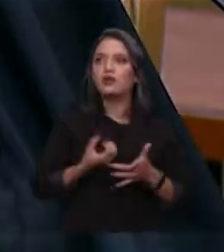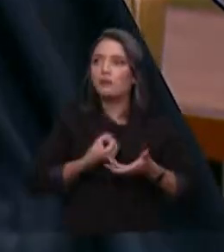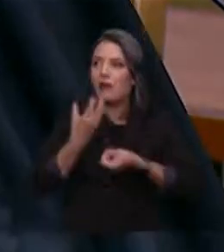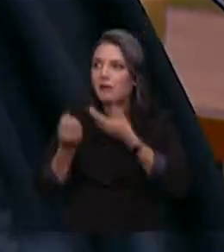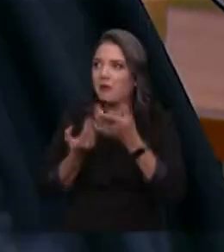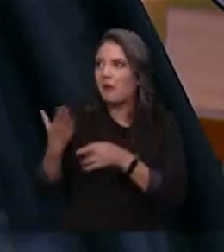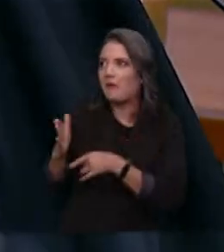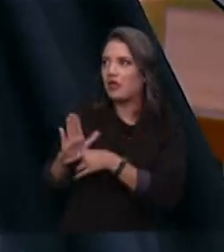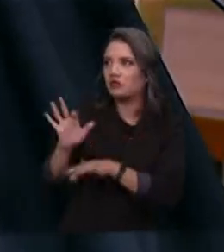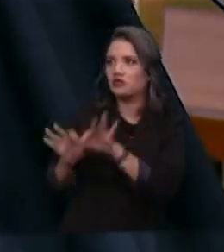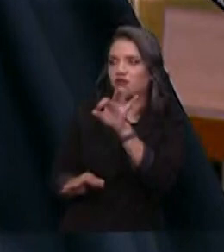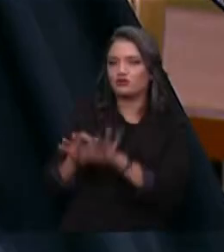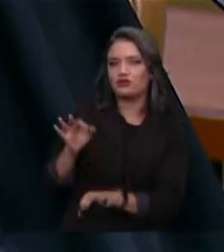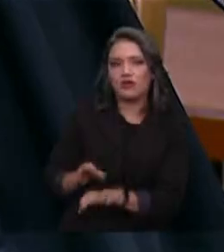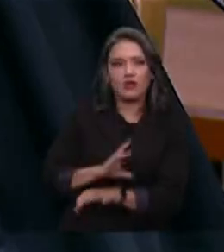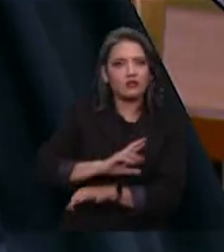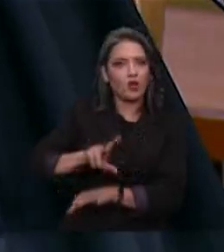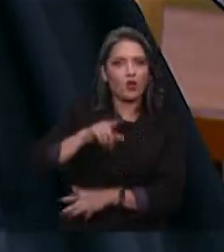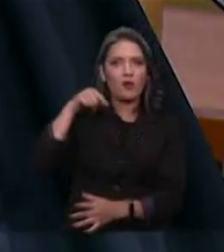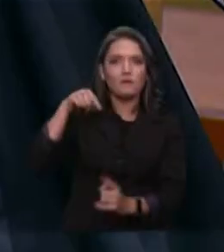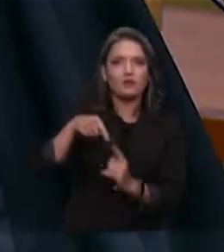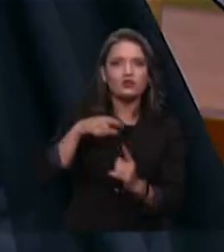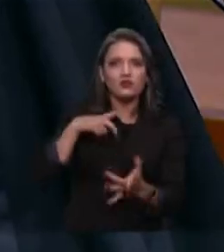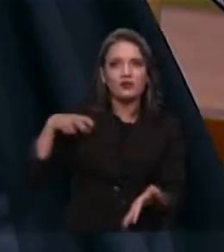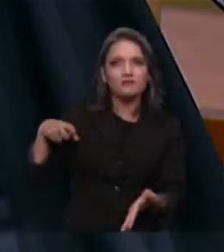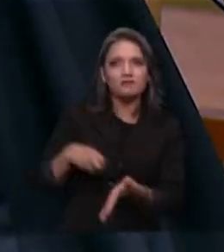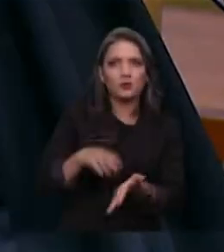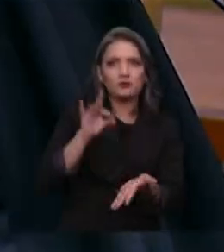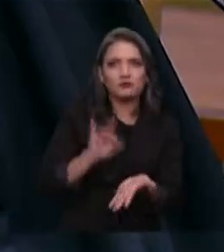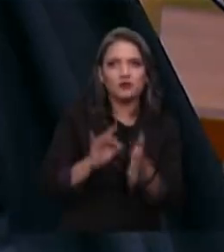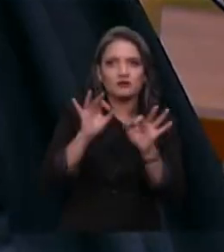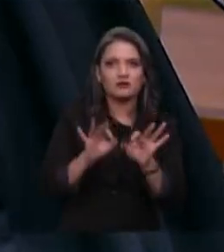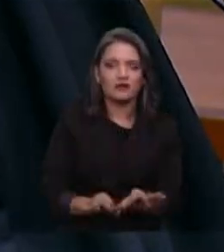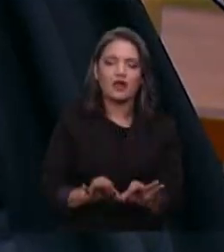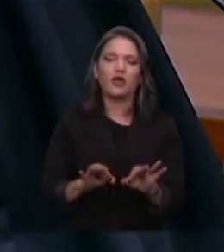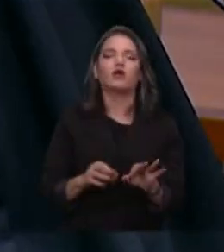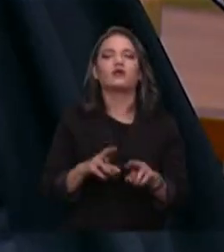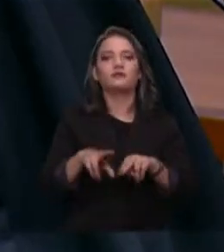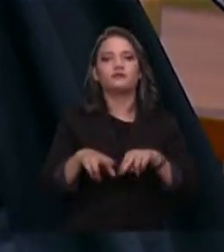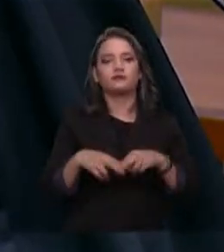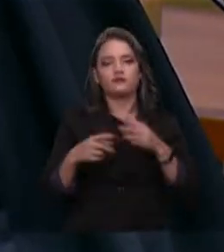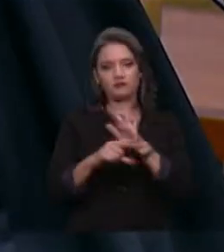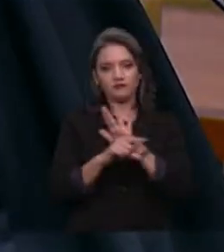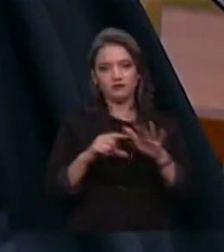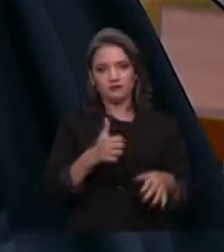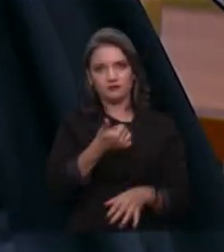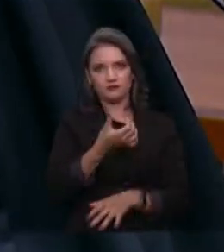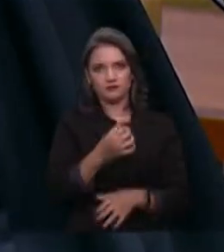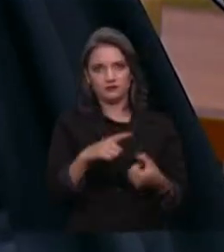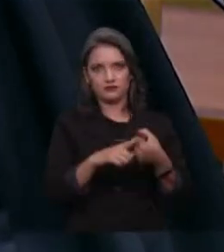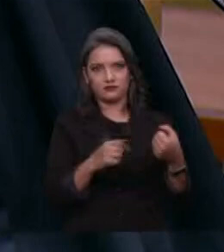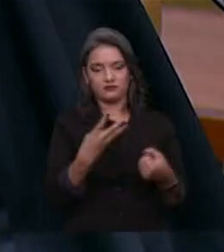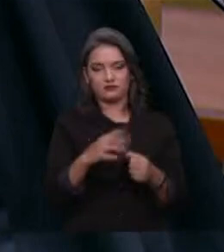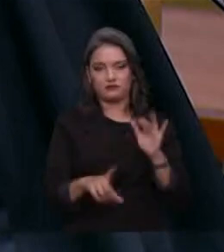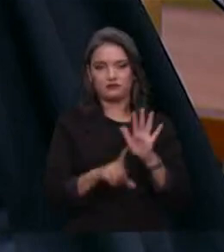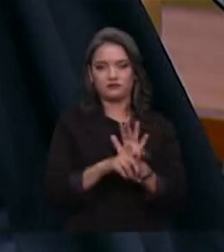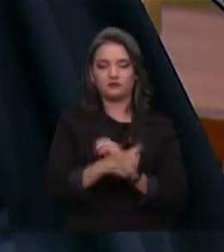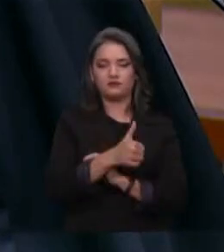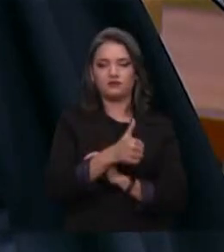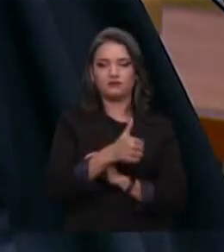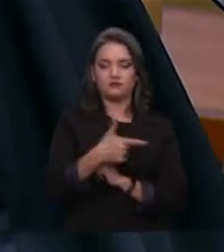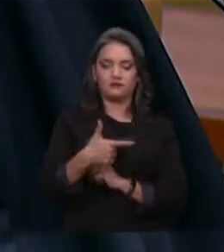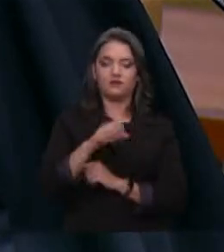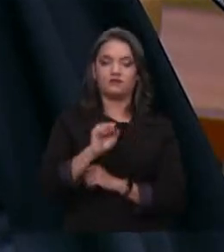são inservíveis para fundamentar um decreto condenatório nos exatos termos que preceitua o parágrafo 16 do artigo 4º da Lei 12.850